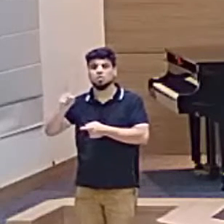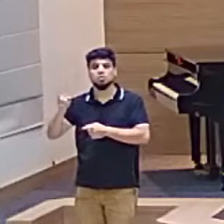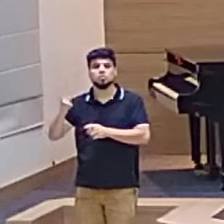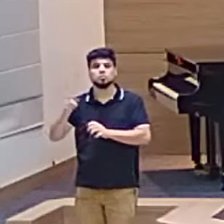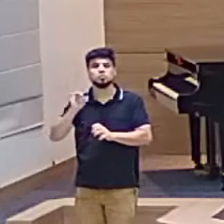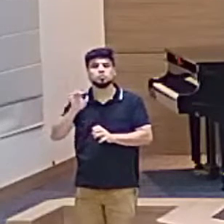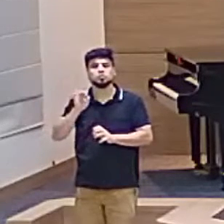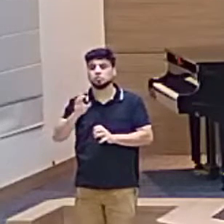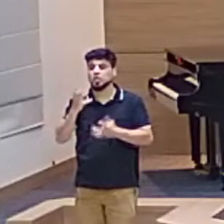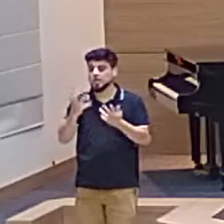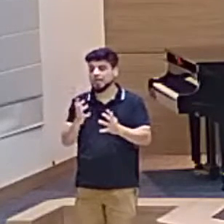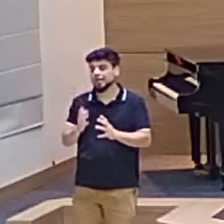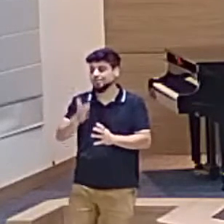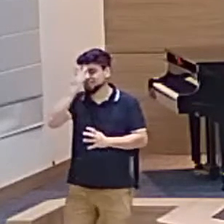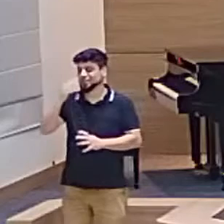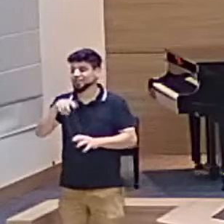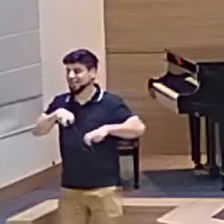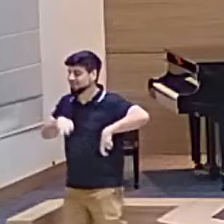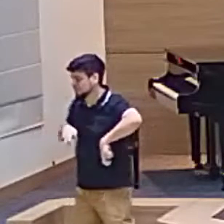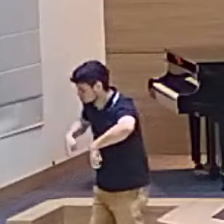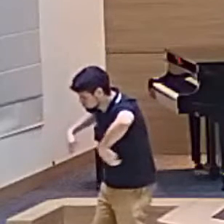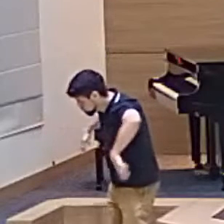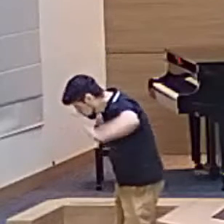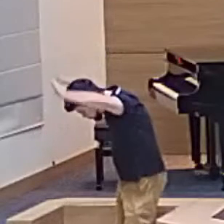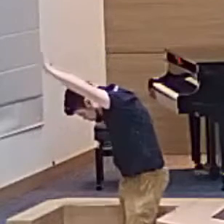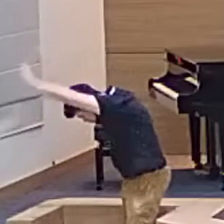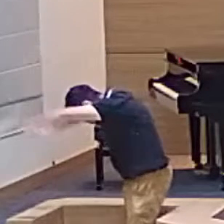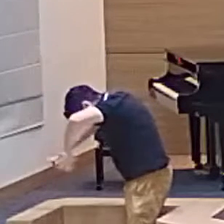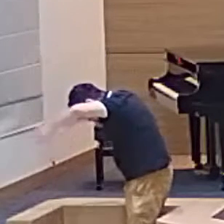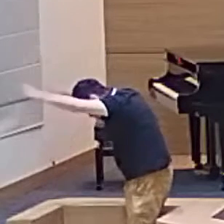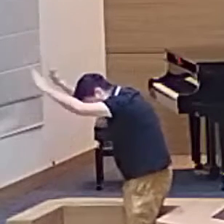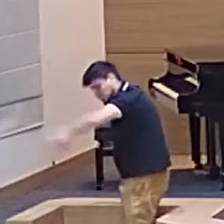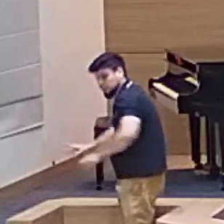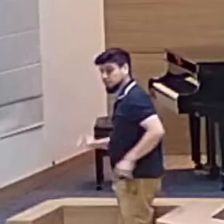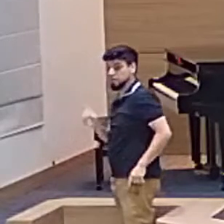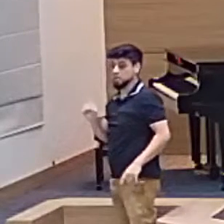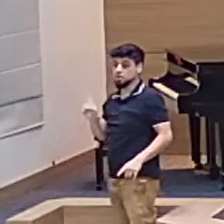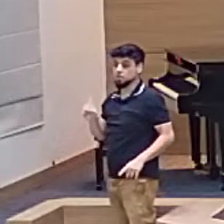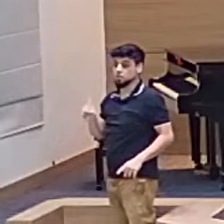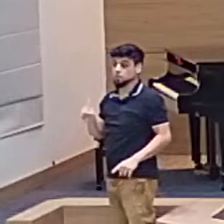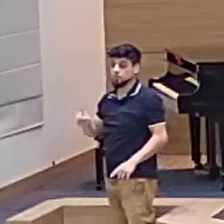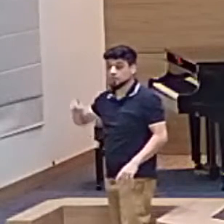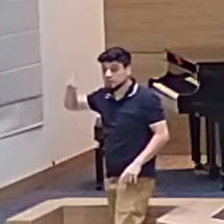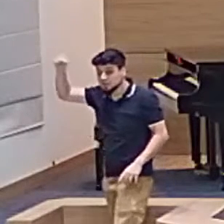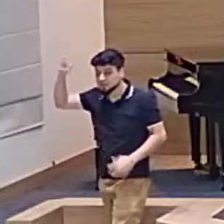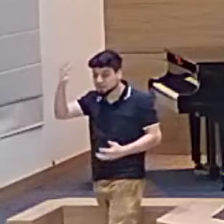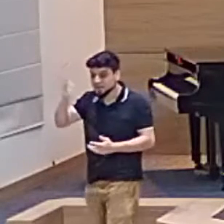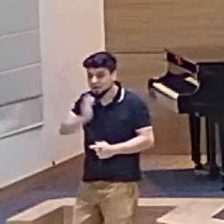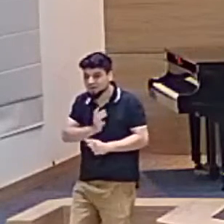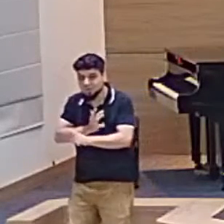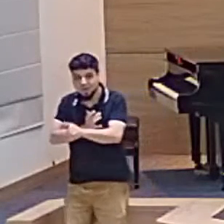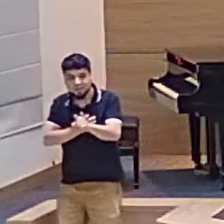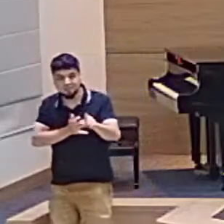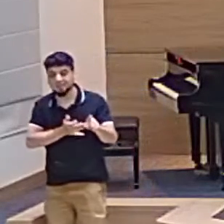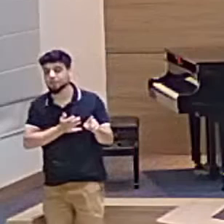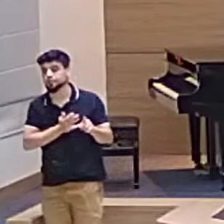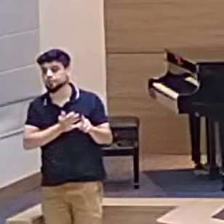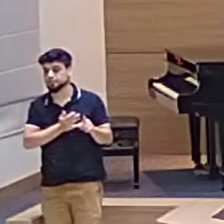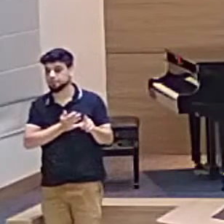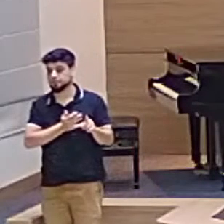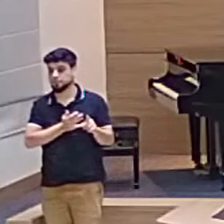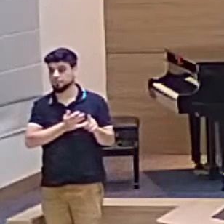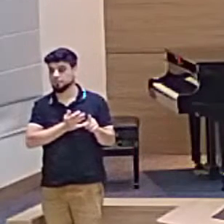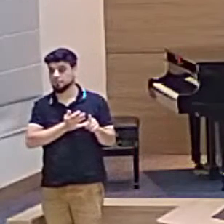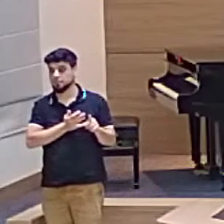adoração a Deus está à procura de plutão Deus está à procura do coração do adorador do